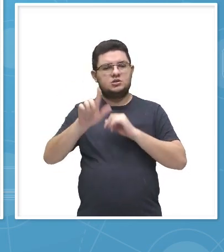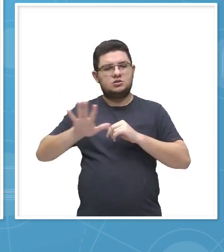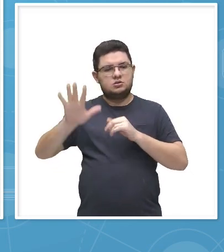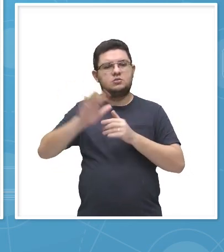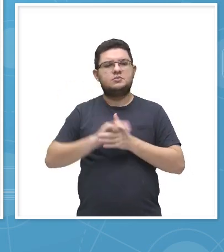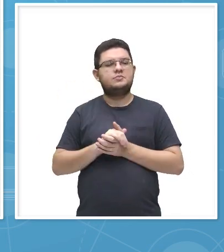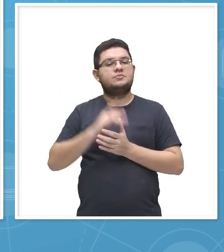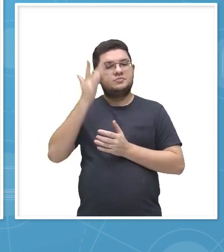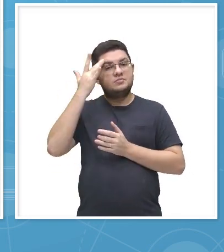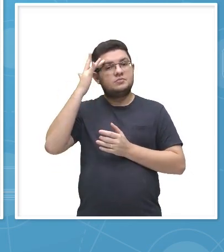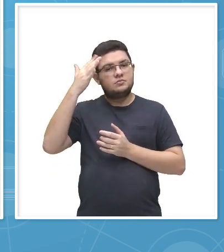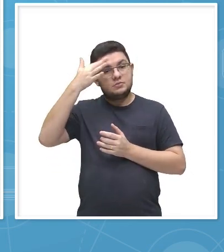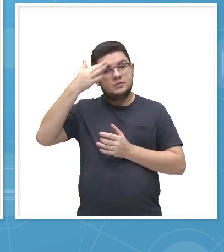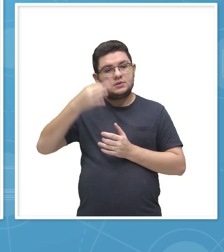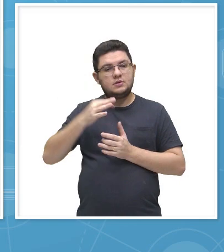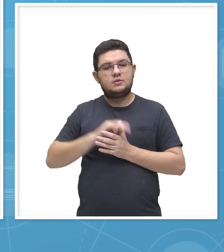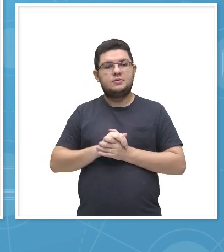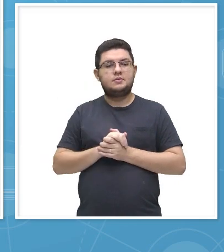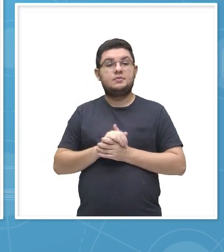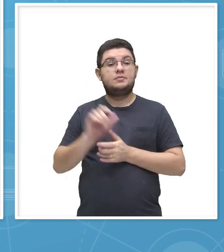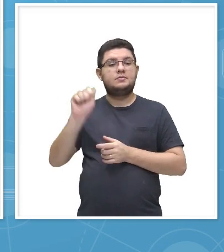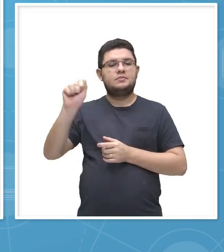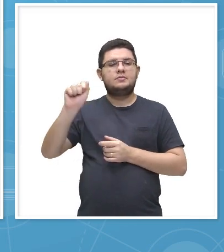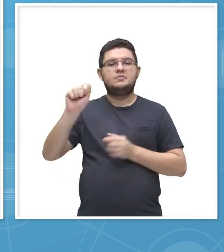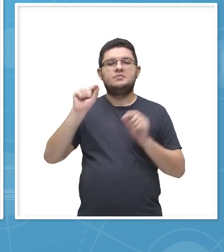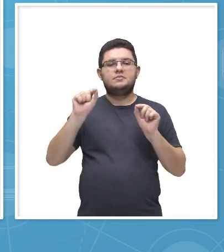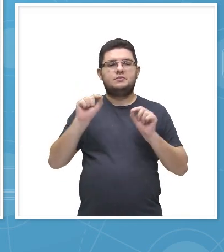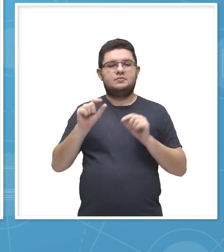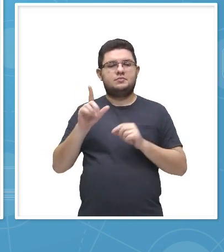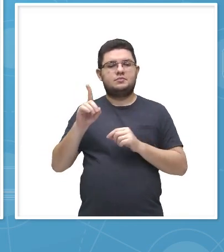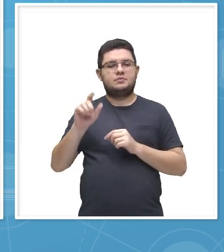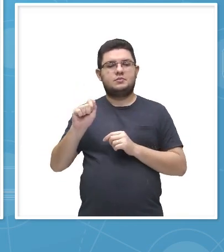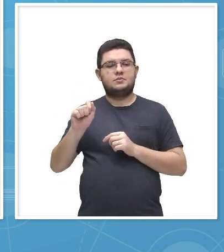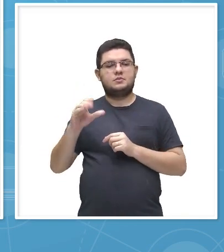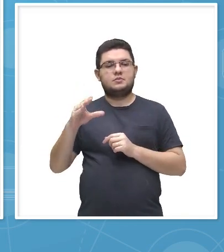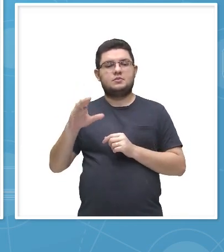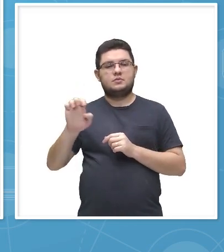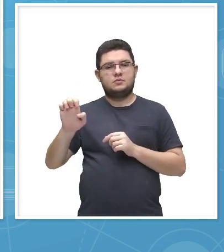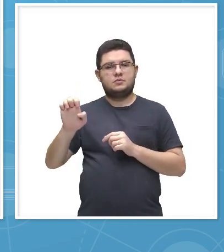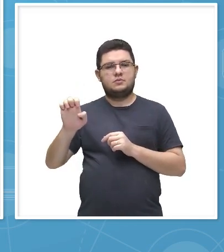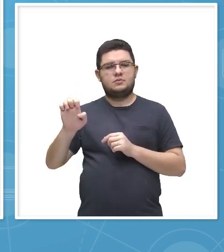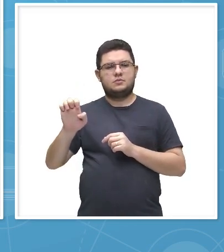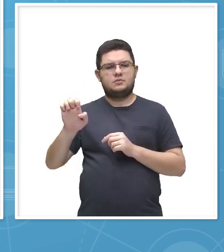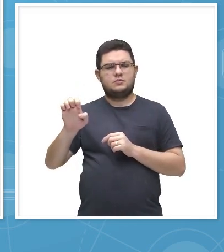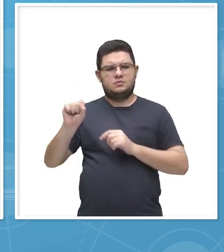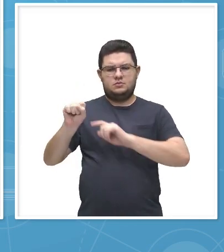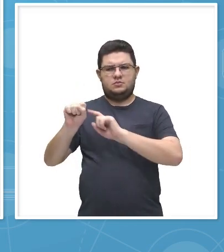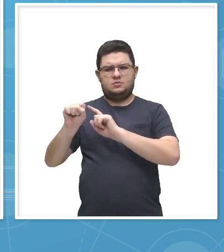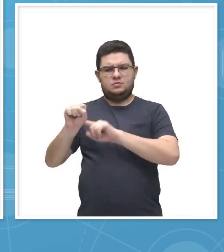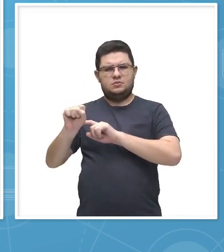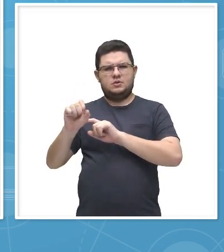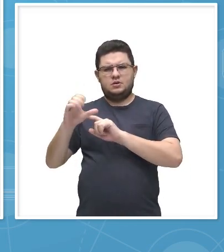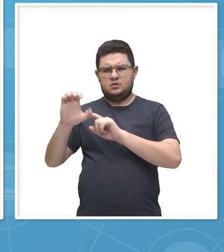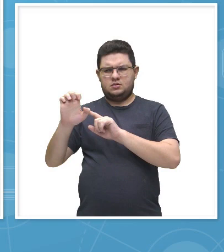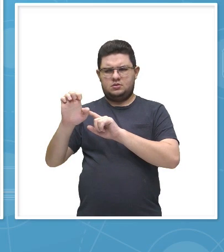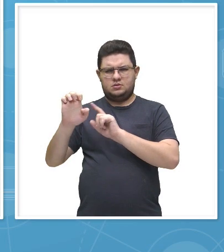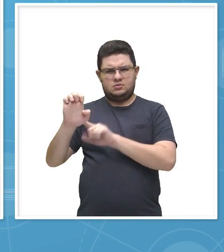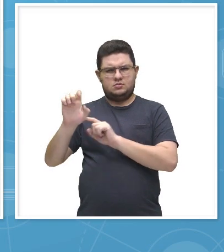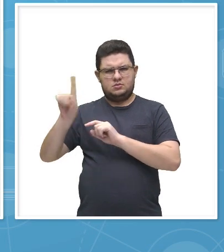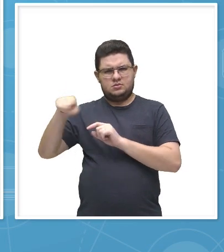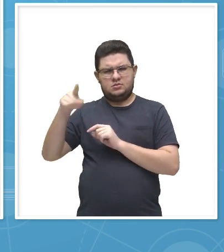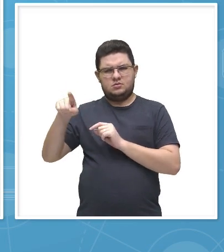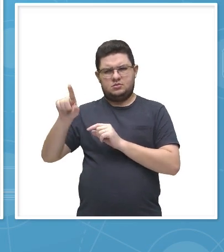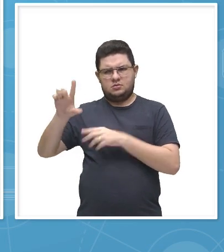será que é isso mesmo vem a letra A então na letra você tem verbo densis sem a letra e no final né